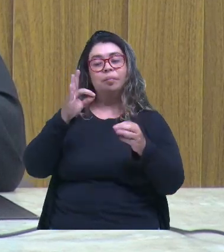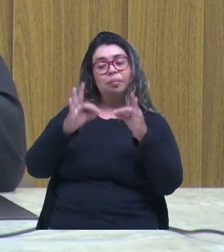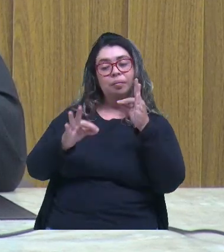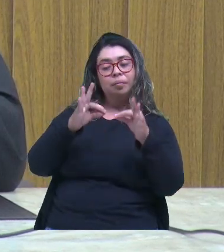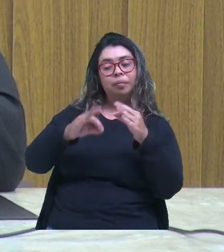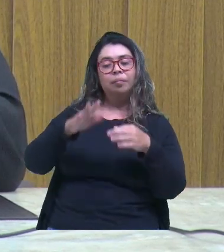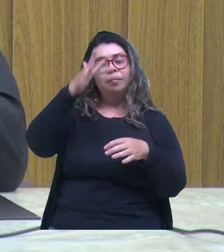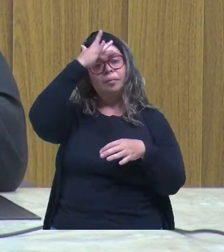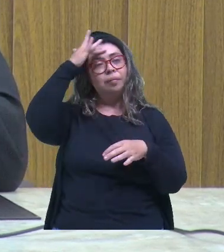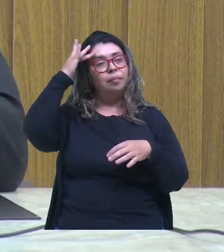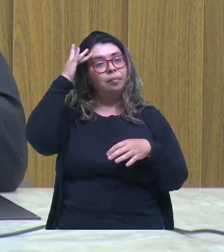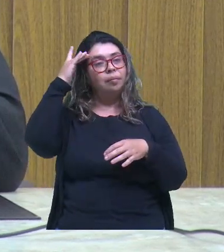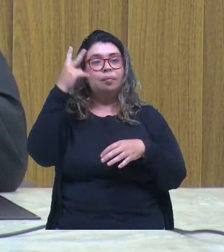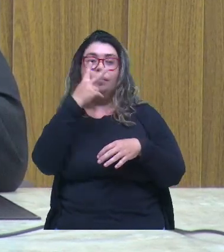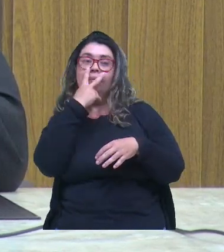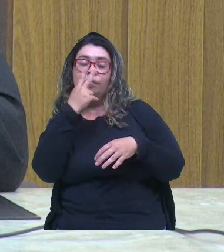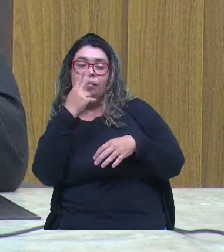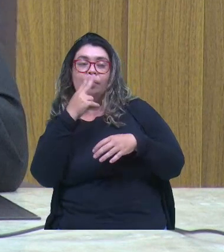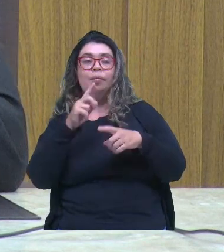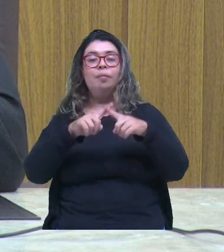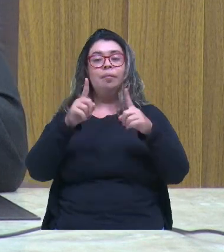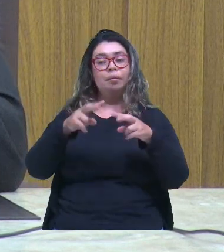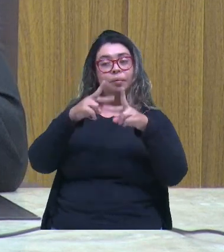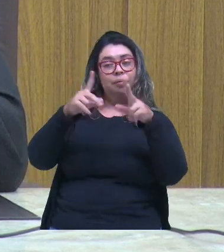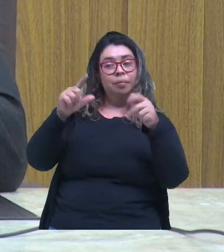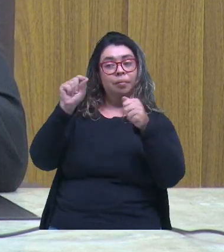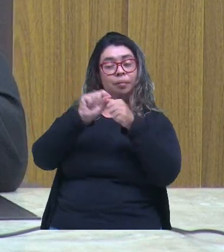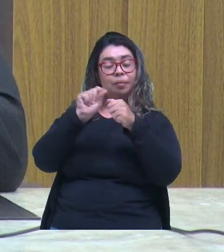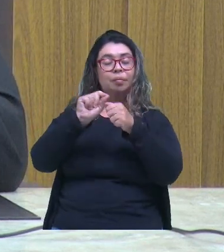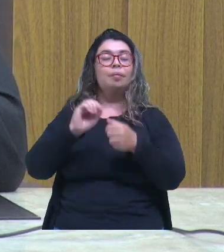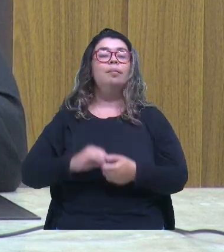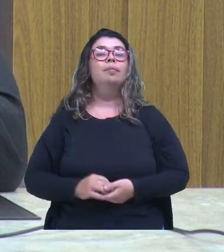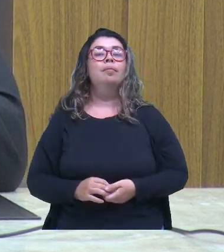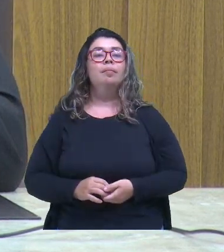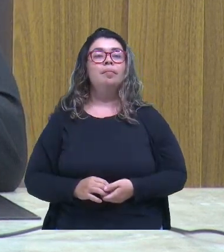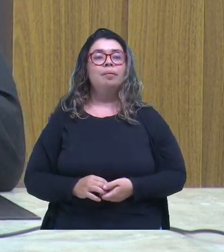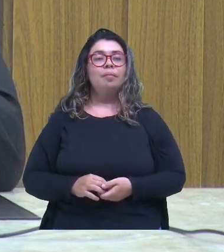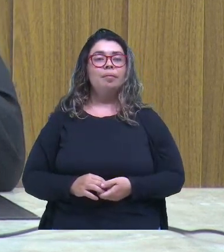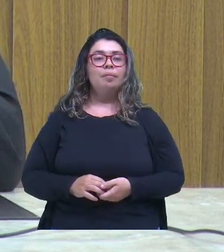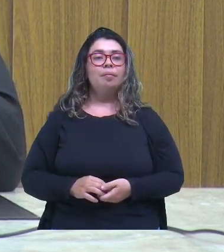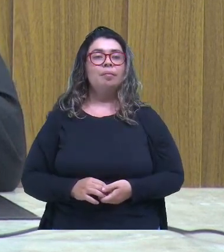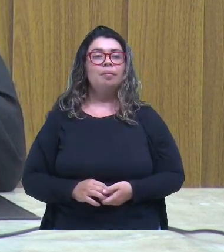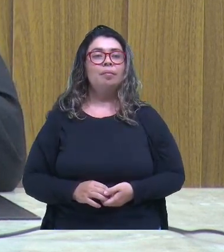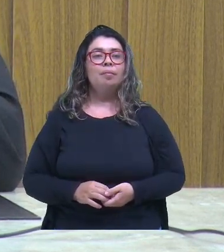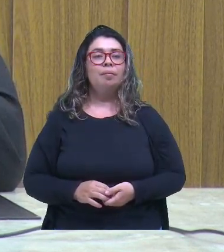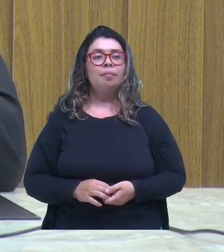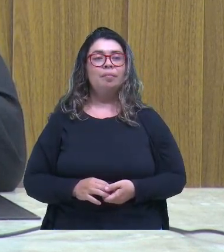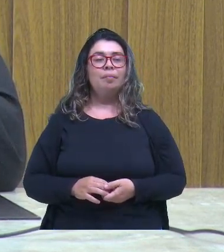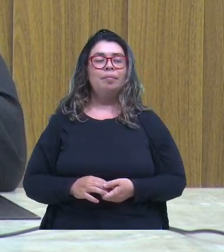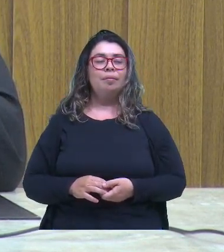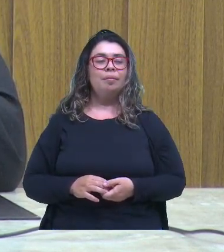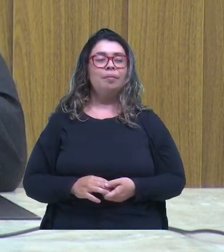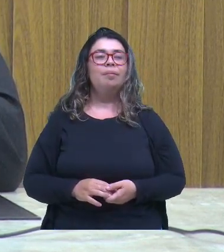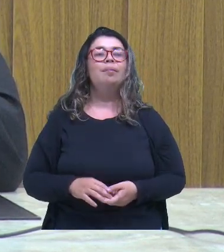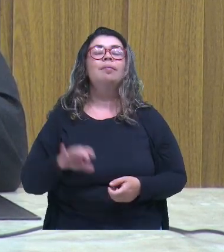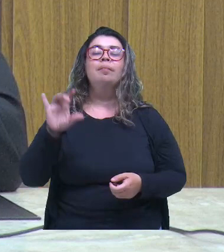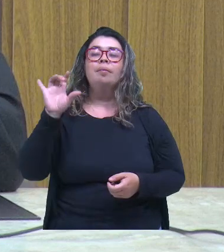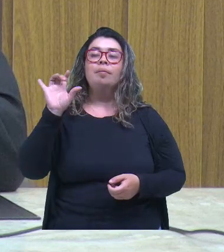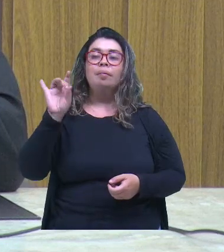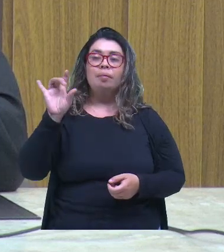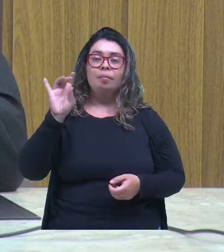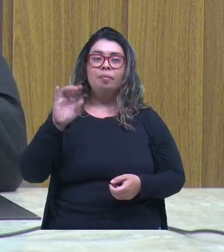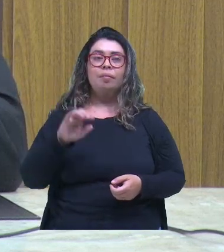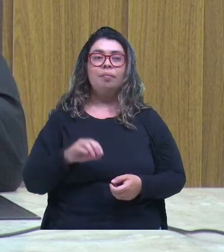aparência, mas por seus atos e por suas condutas. O hábito não faz o monge, apenas